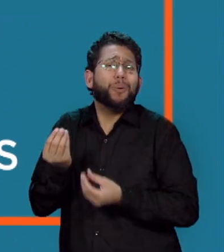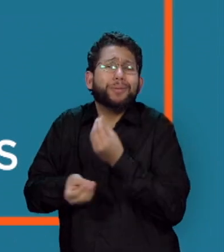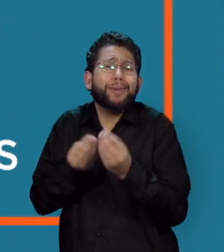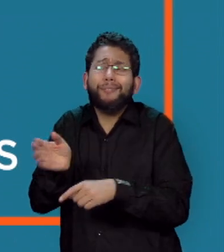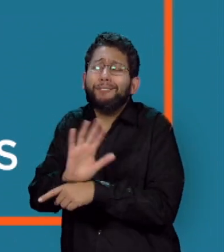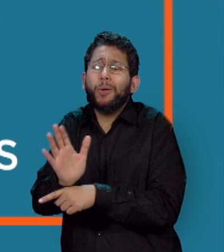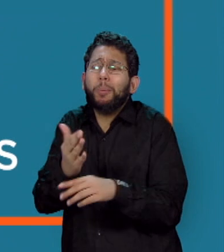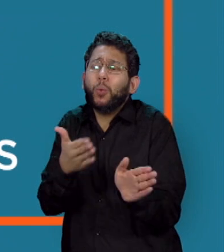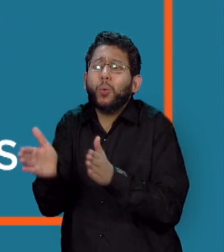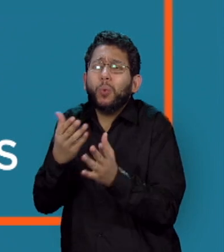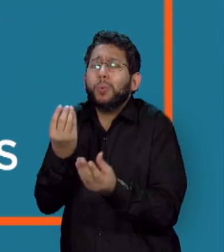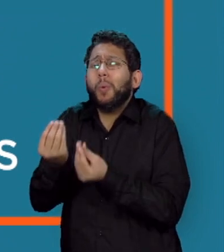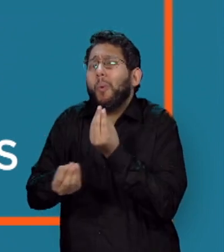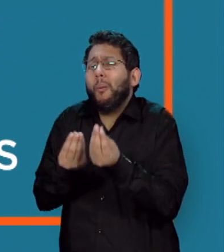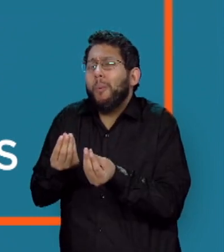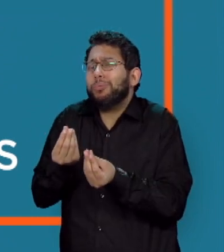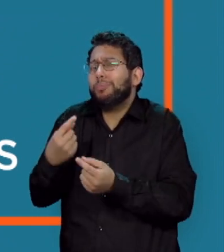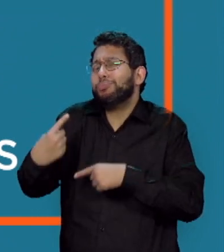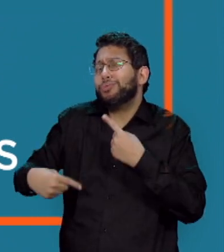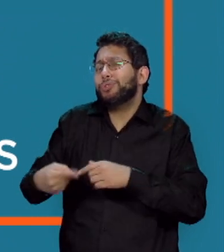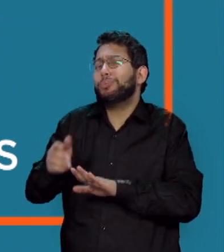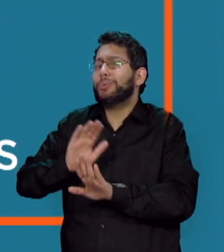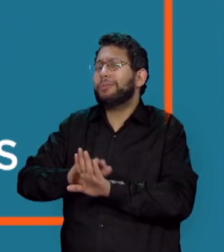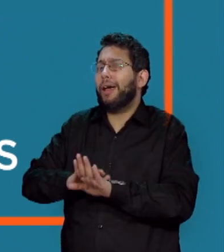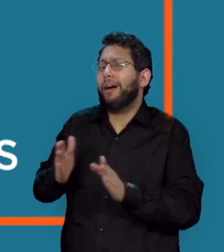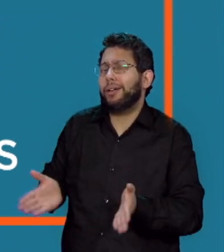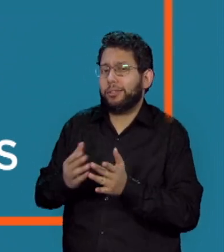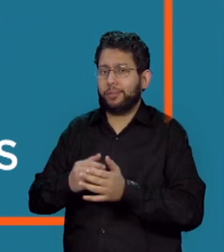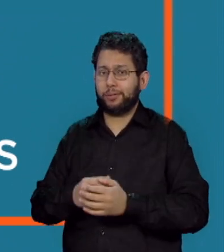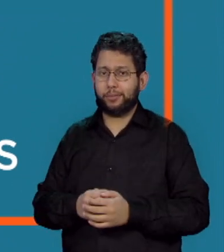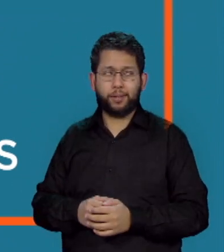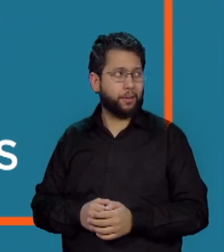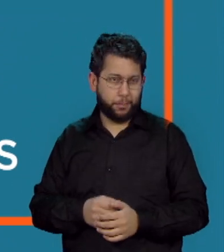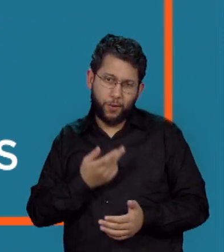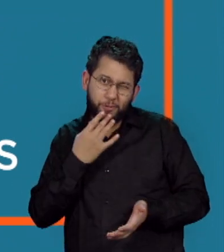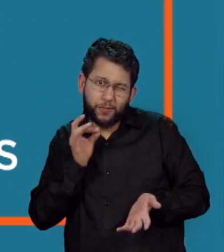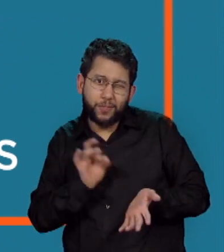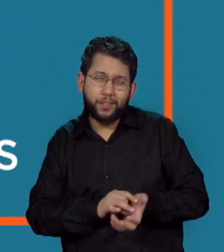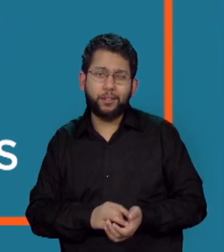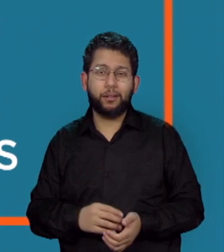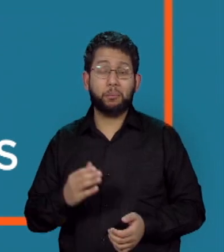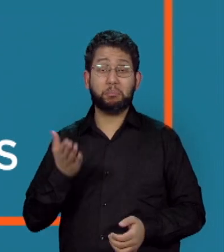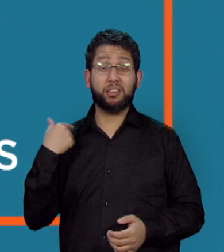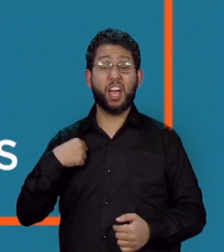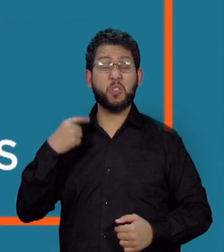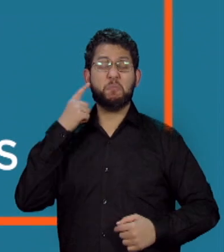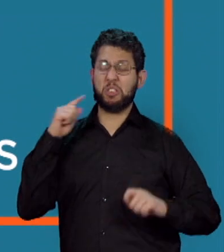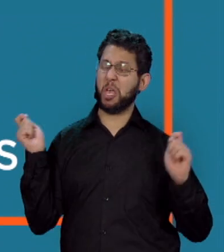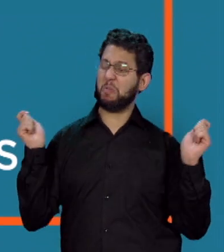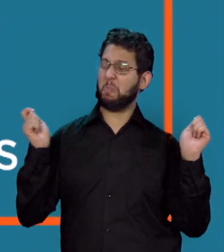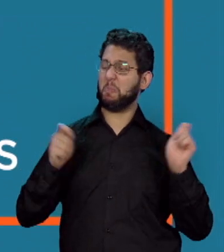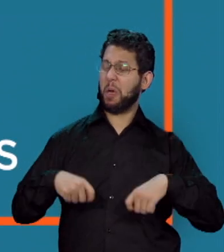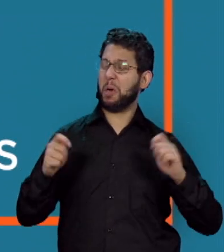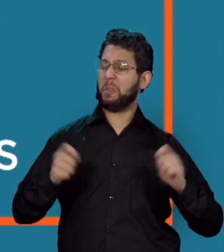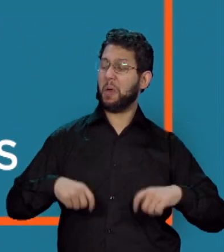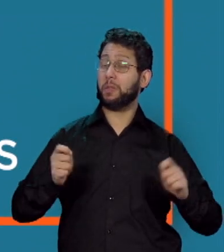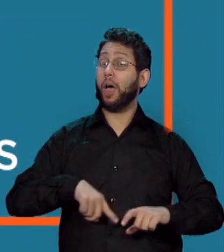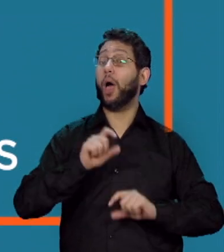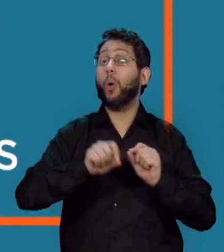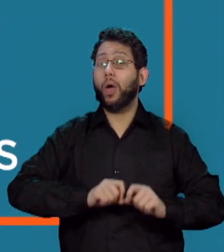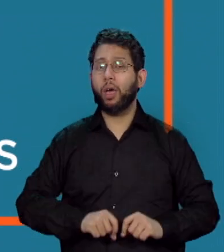grande telão que exibe o letreiro em branco Transnational Brazilian Cinema. Eu queria entender como é que se